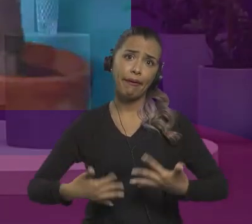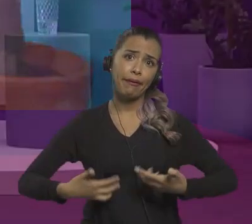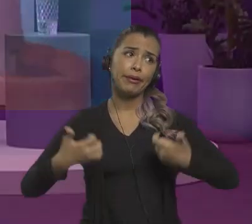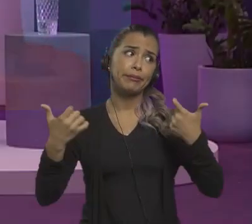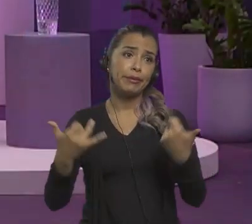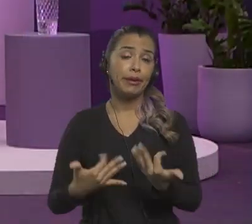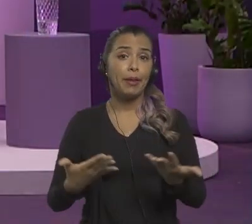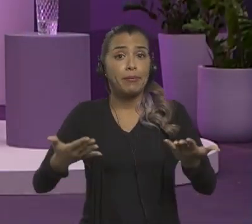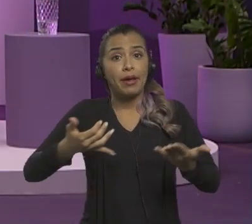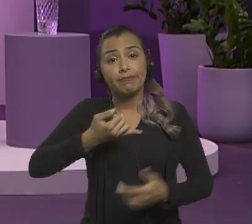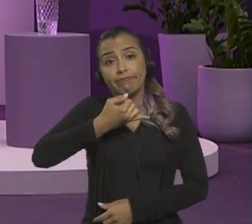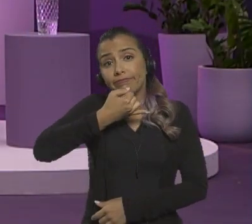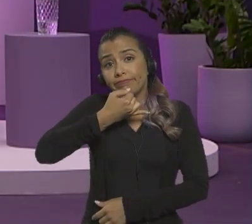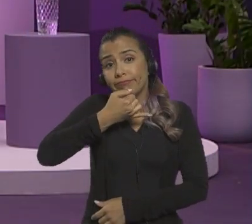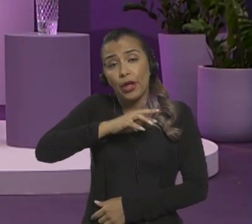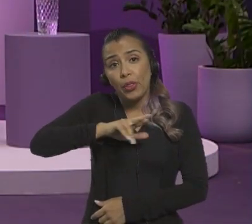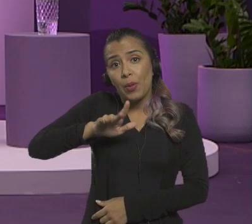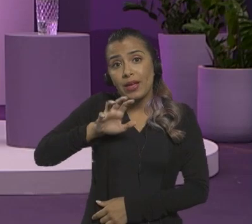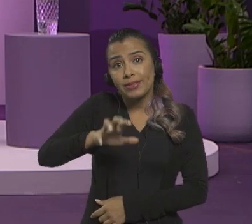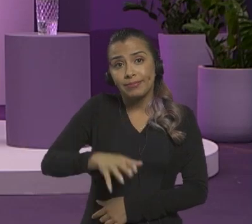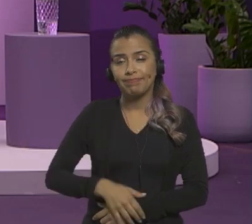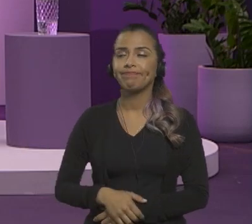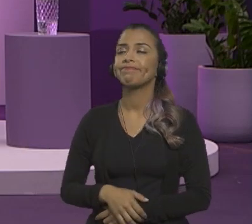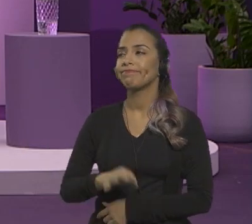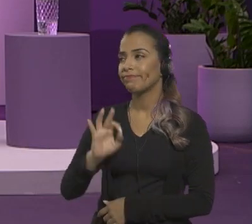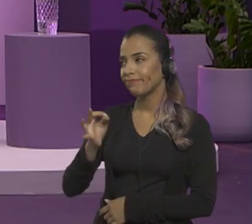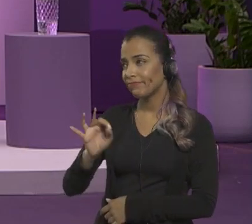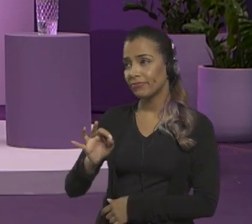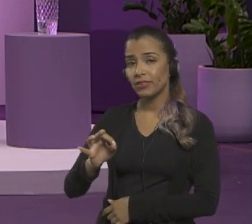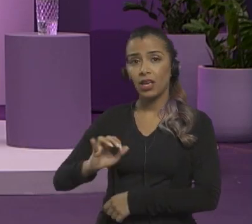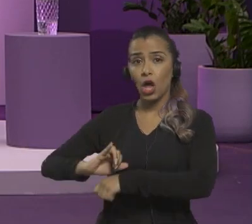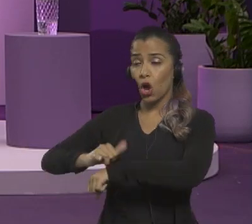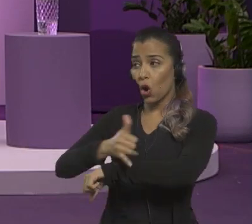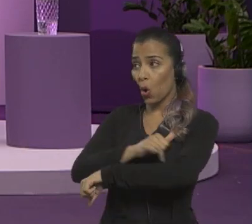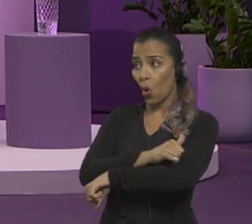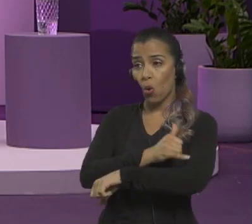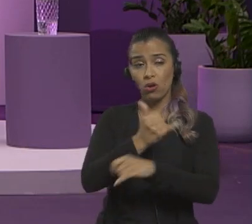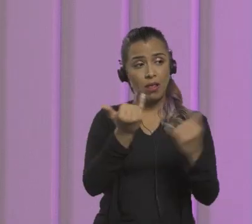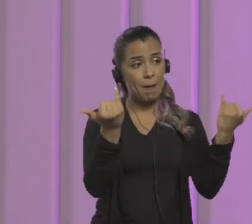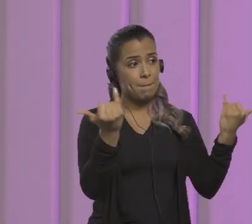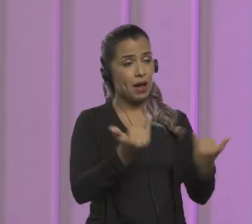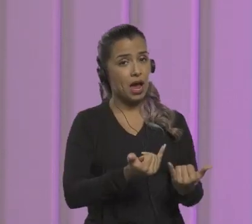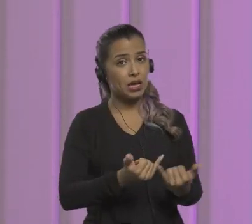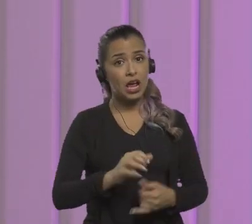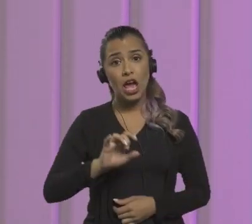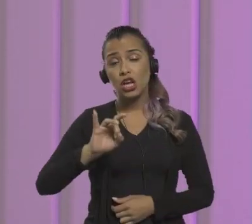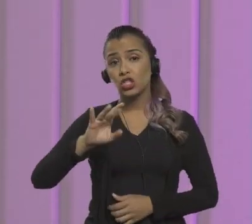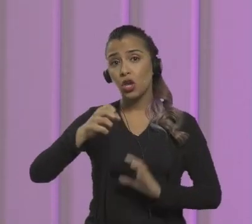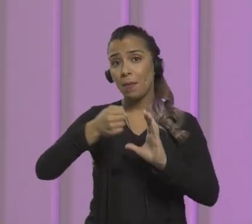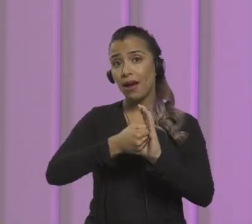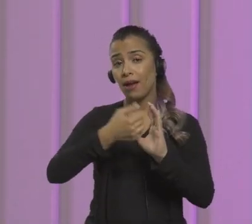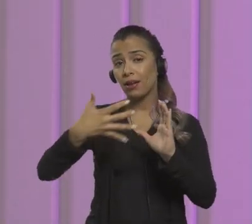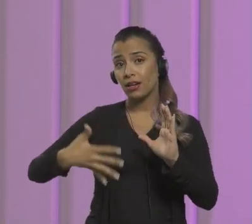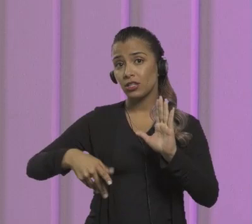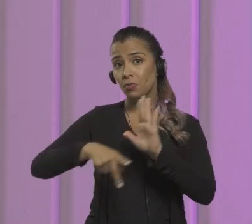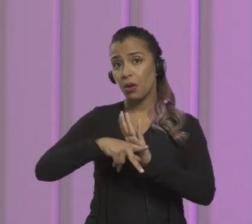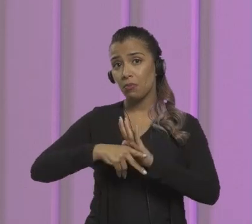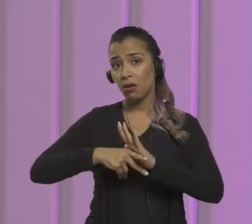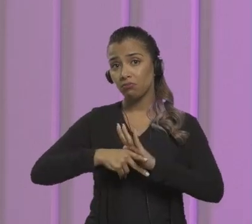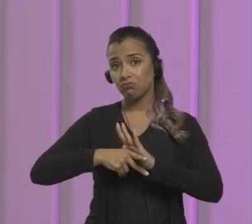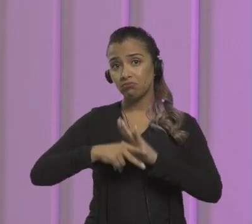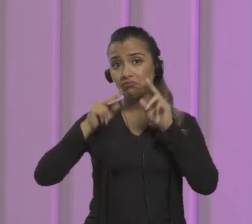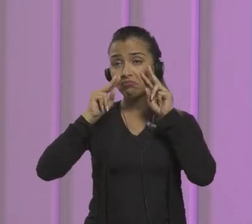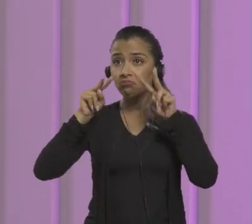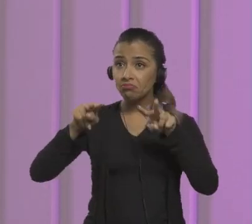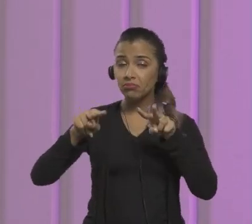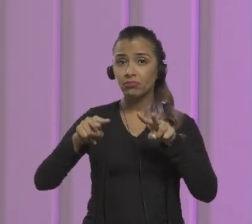realidade. Sim. É, gorda e magra são apenas características físicas, né? Magra, assim como magra não é elogio, gorda não